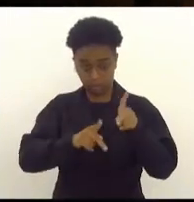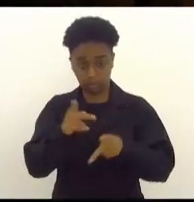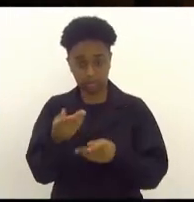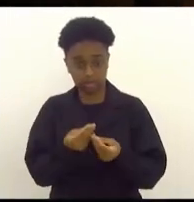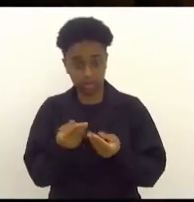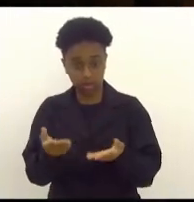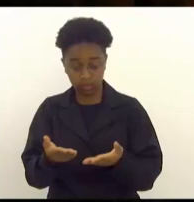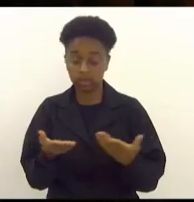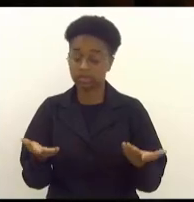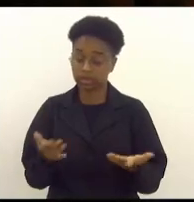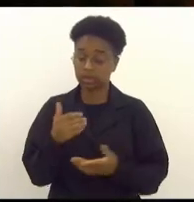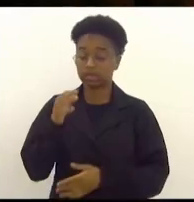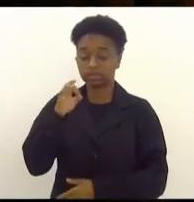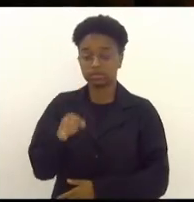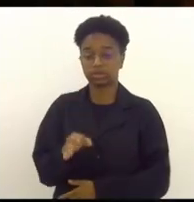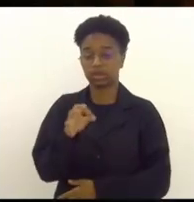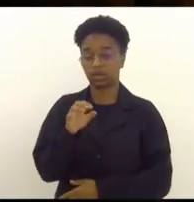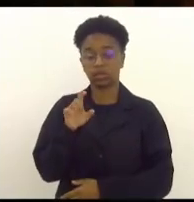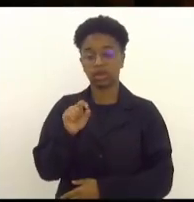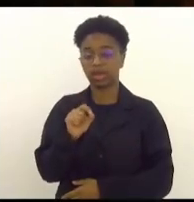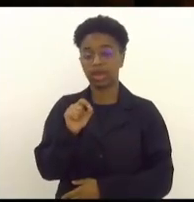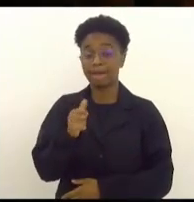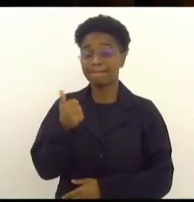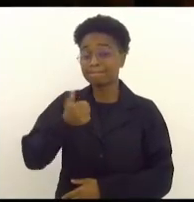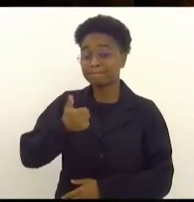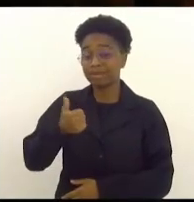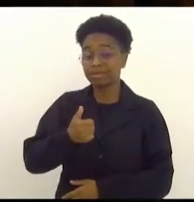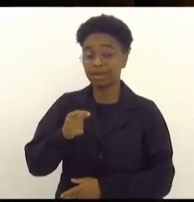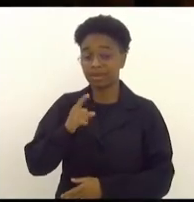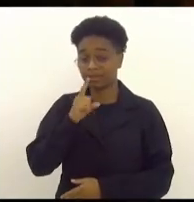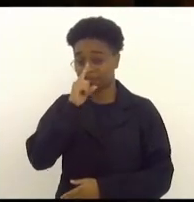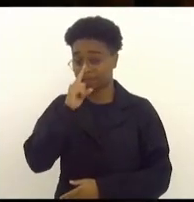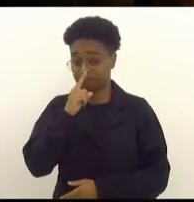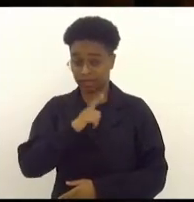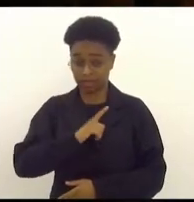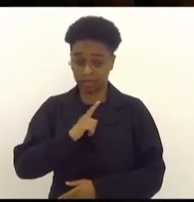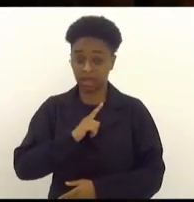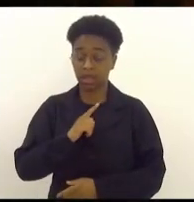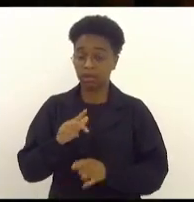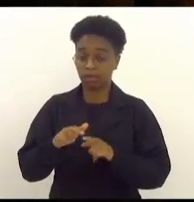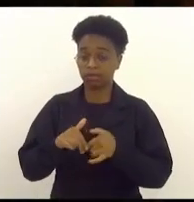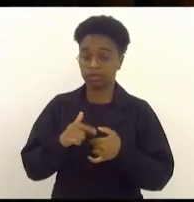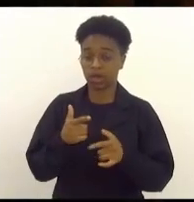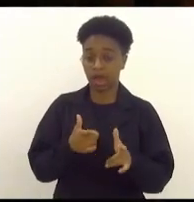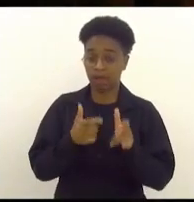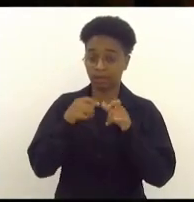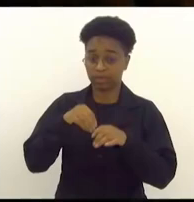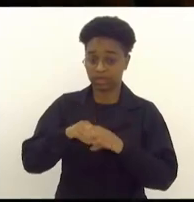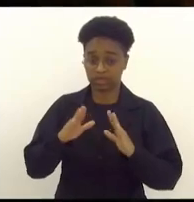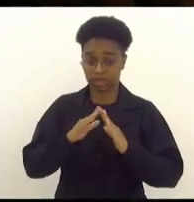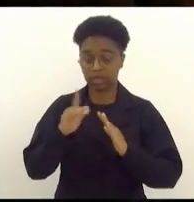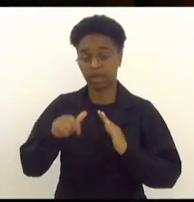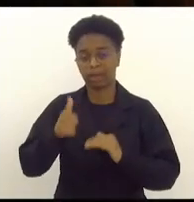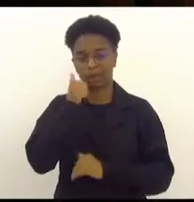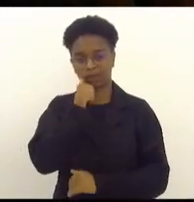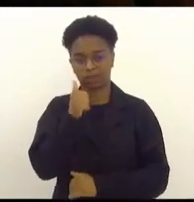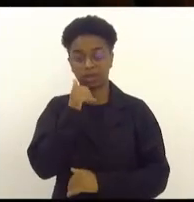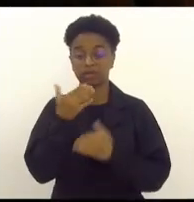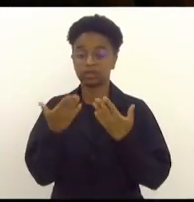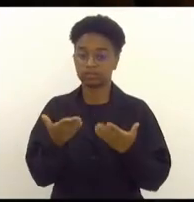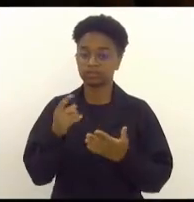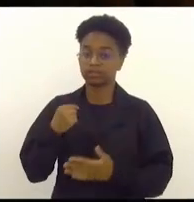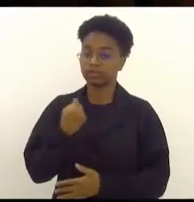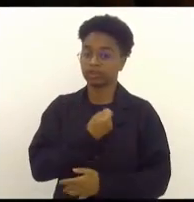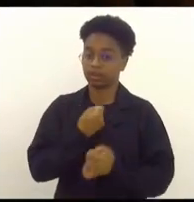isso a ser ameaçada a primeira correr risco com mais armas dentro de casa é a própria mulher então que a gente